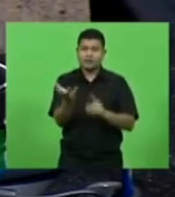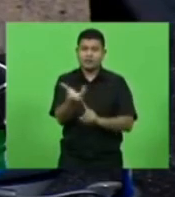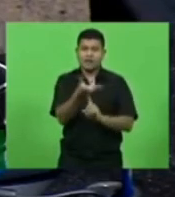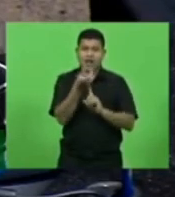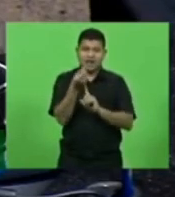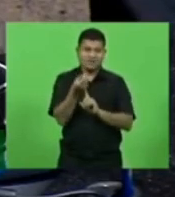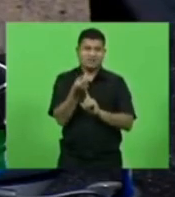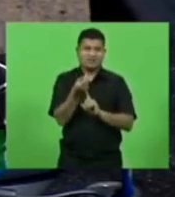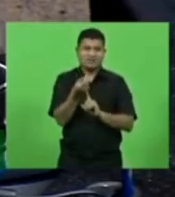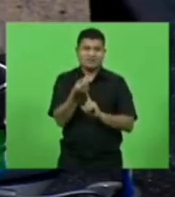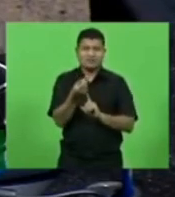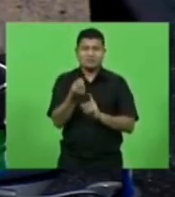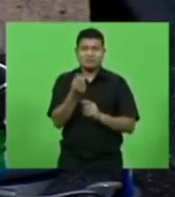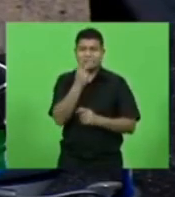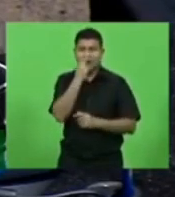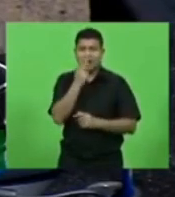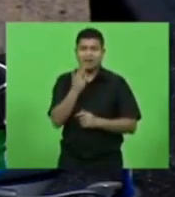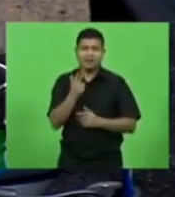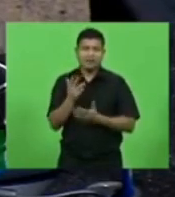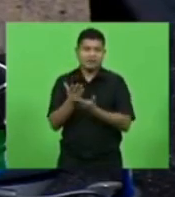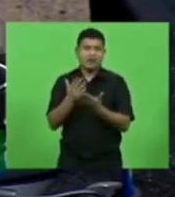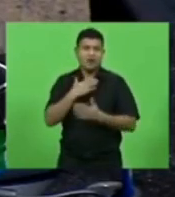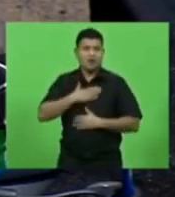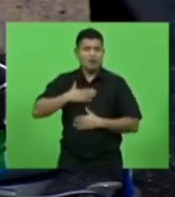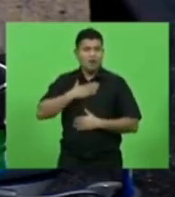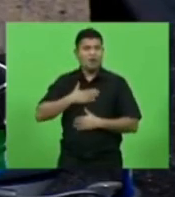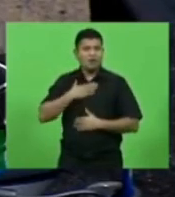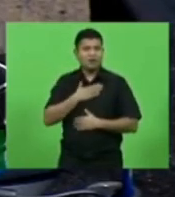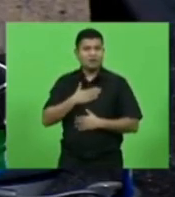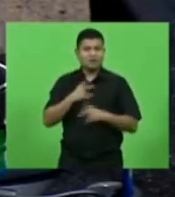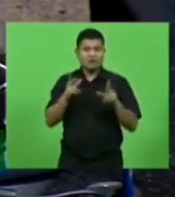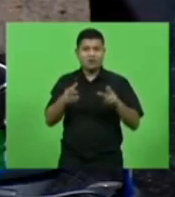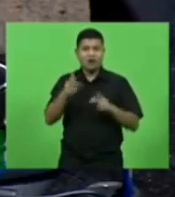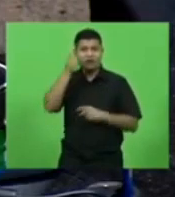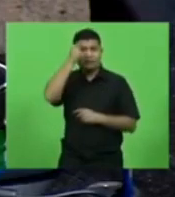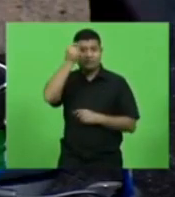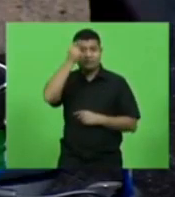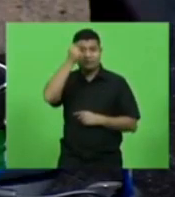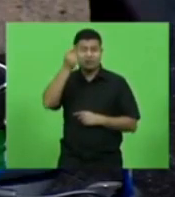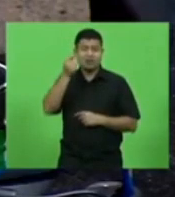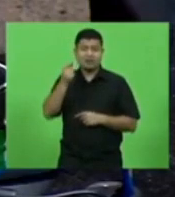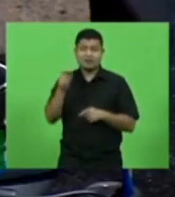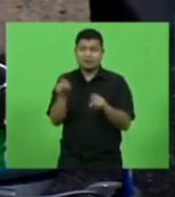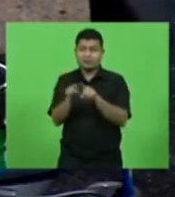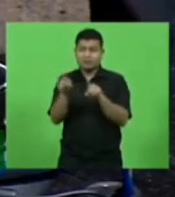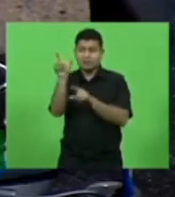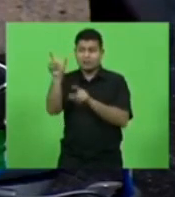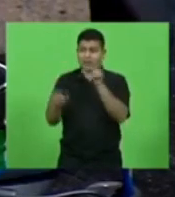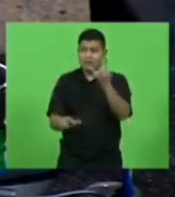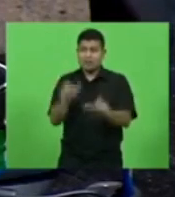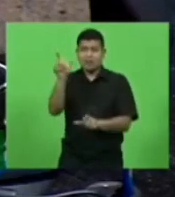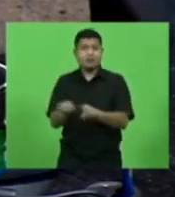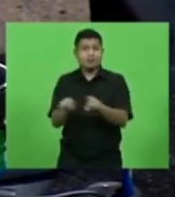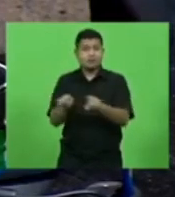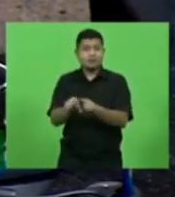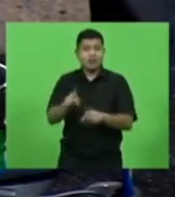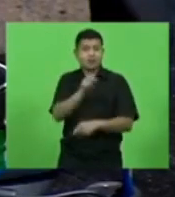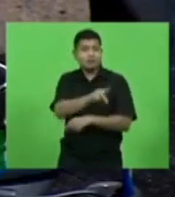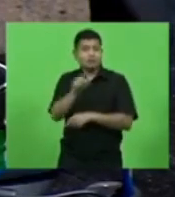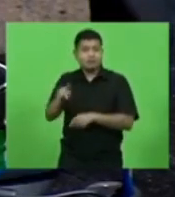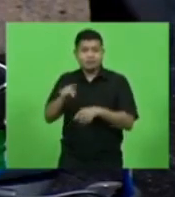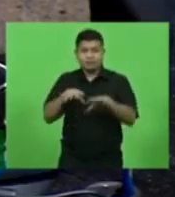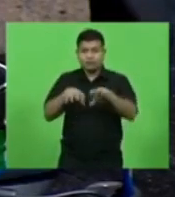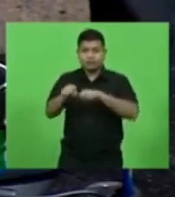a essas infantilidades e a essas bobeiras. E não somente artistas e universitários, mas também professores, formadores de